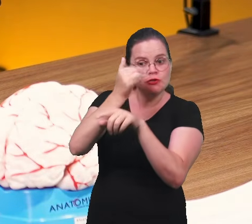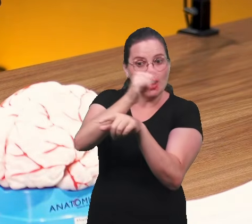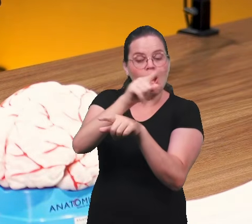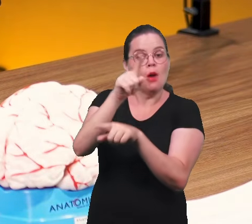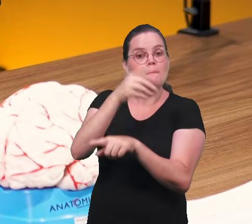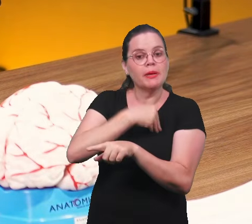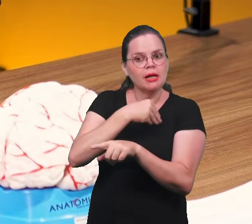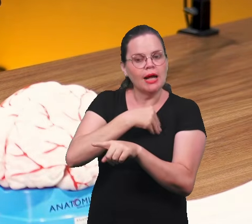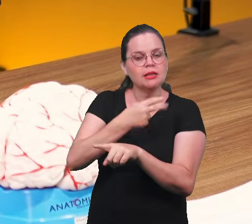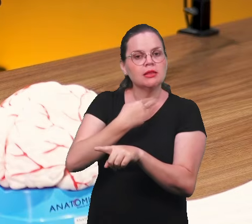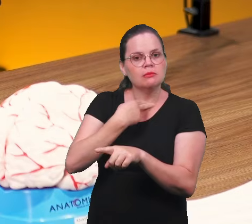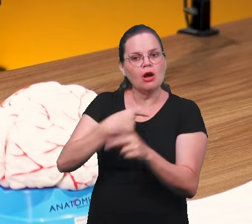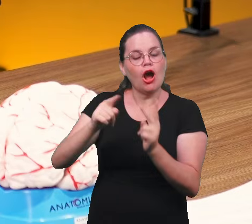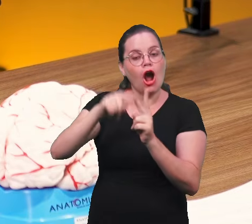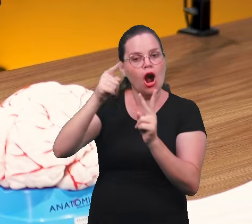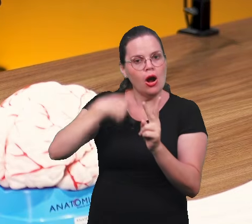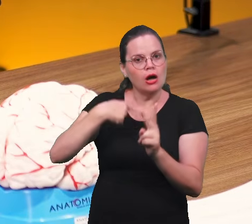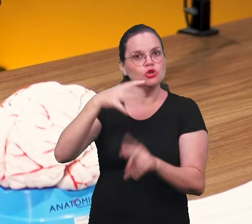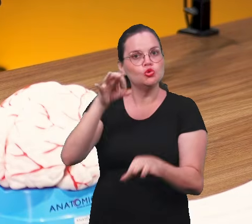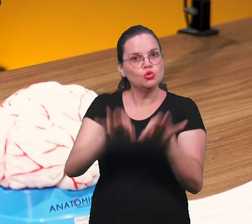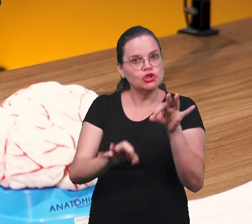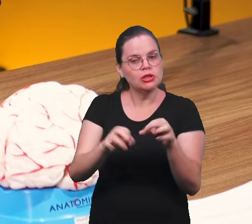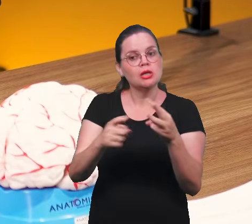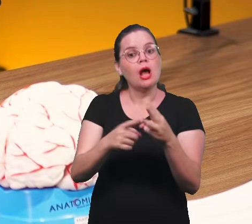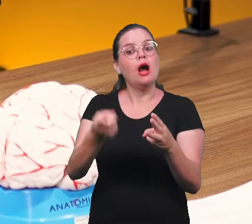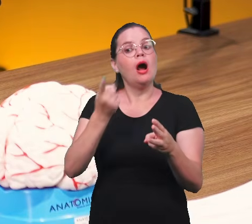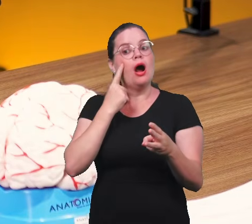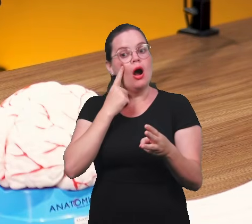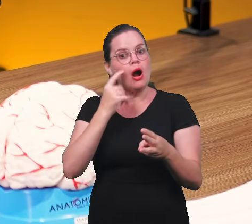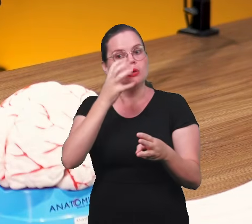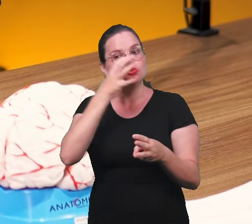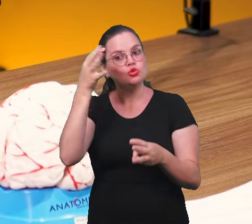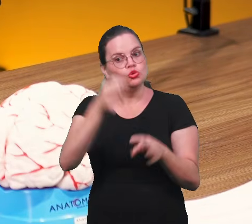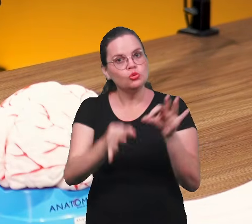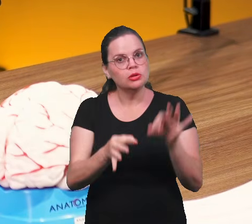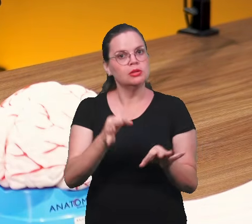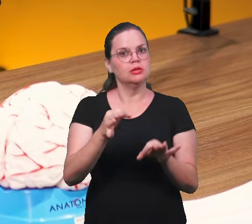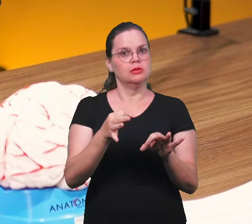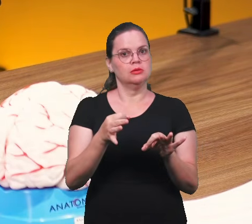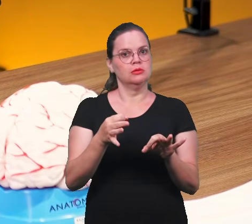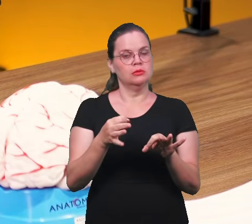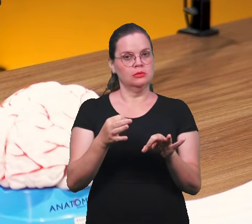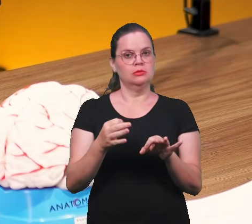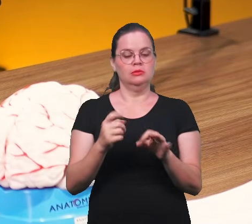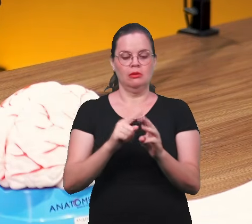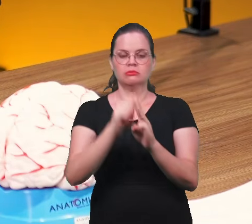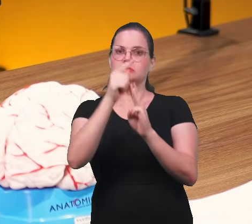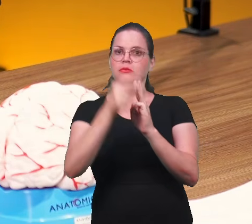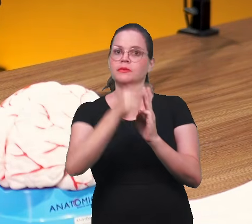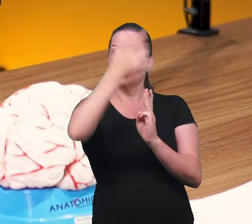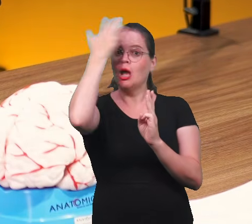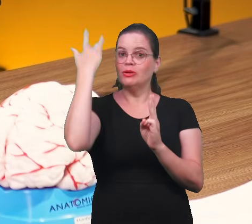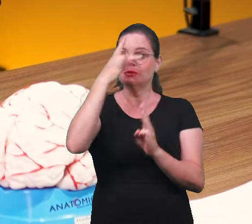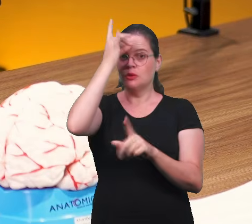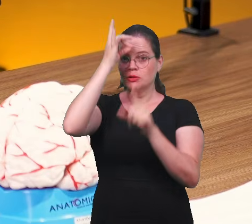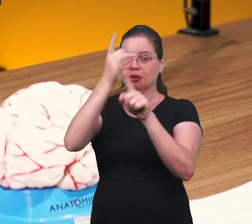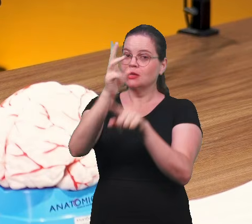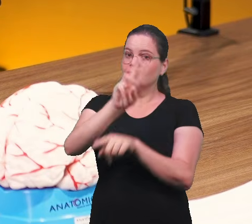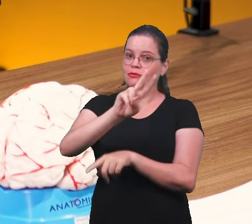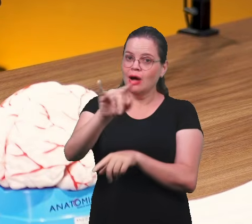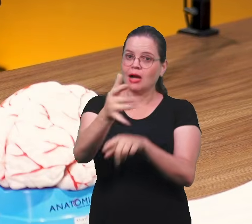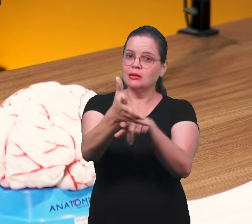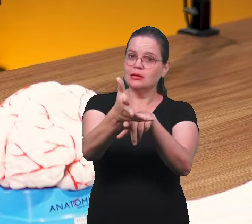juízo. E aí, entendendo essa condição primária, reconhecendo, né, quem o indivíduo